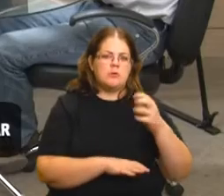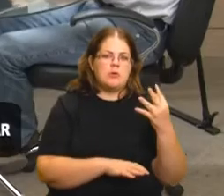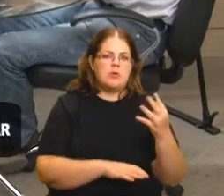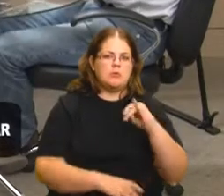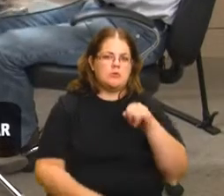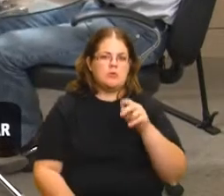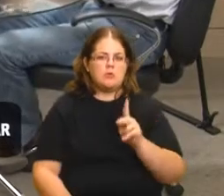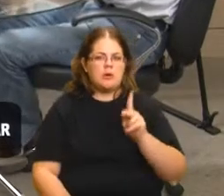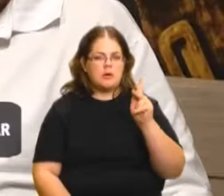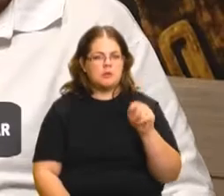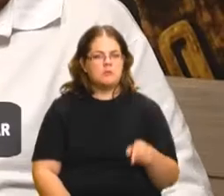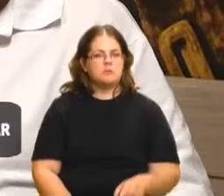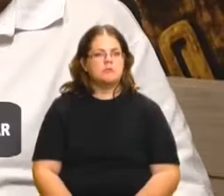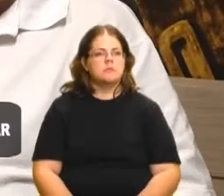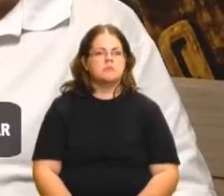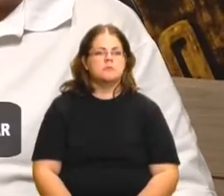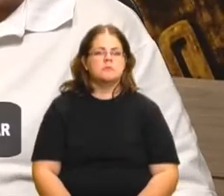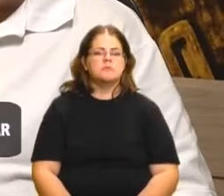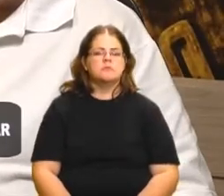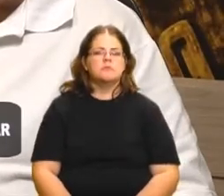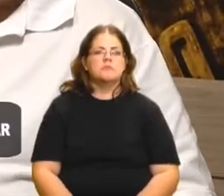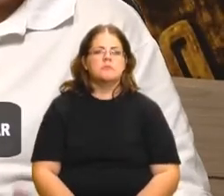foi eleito em 54. Não.